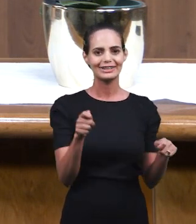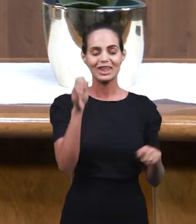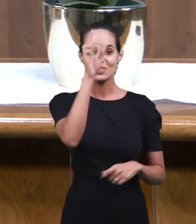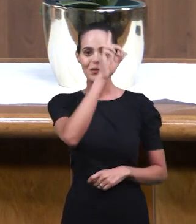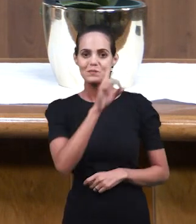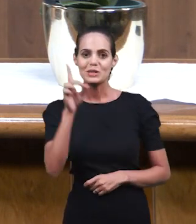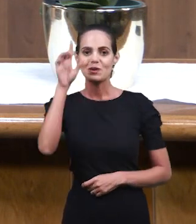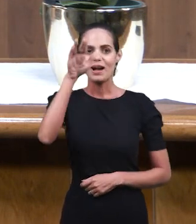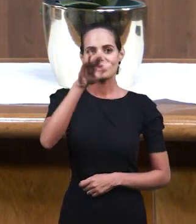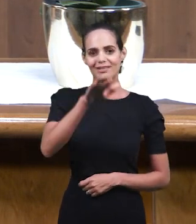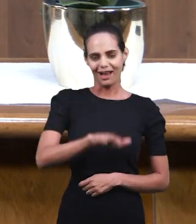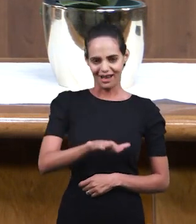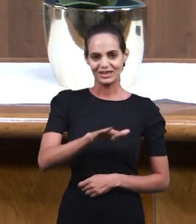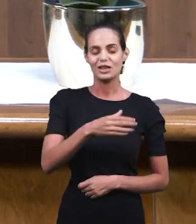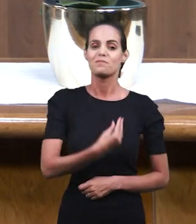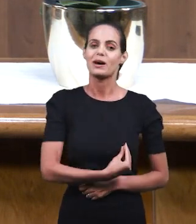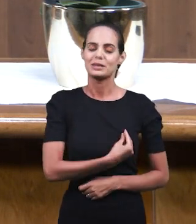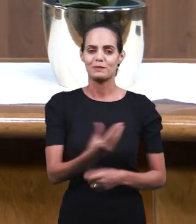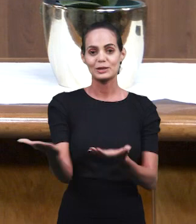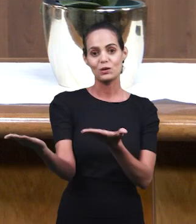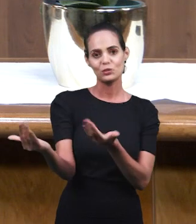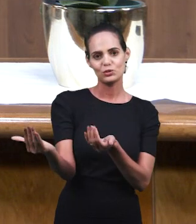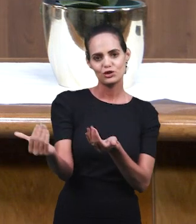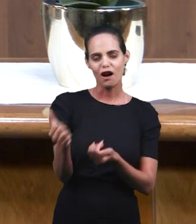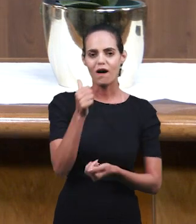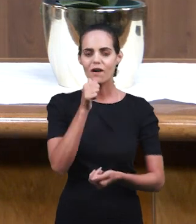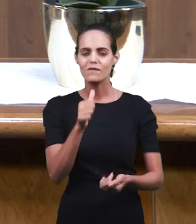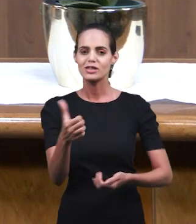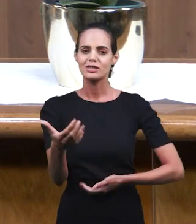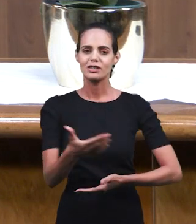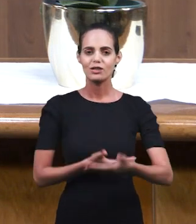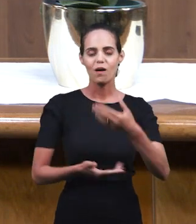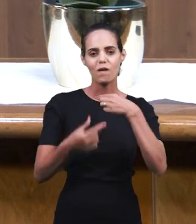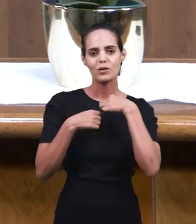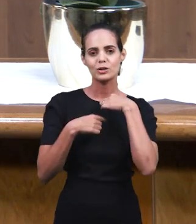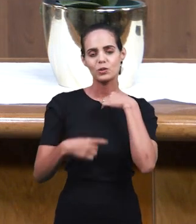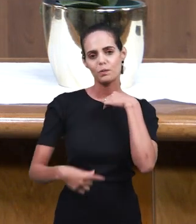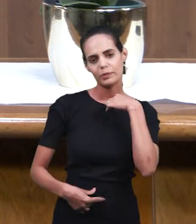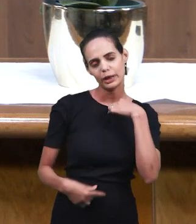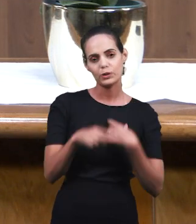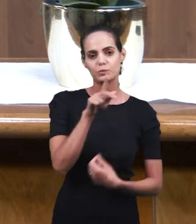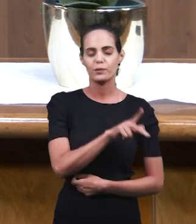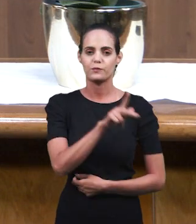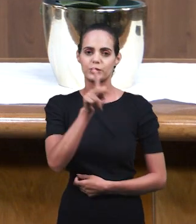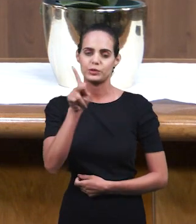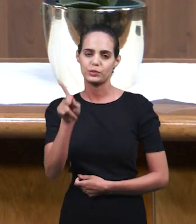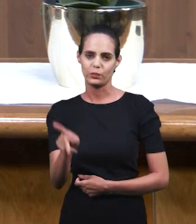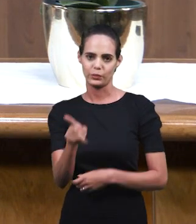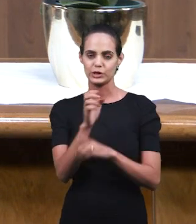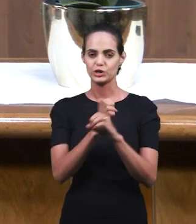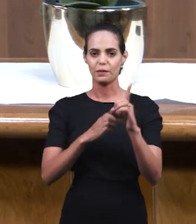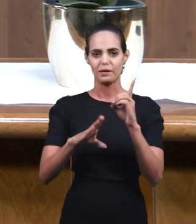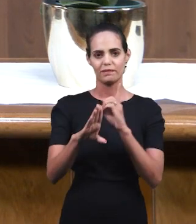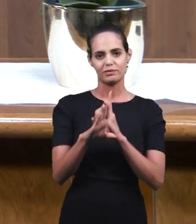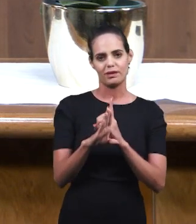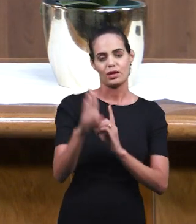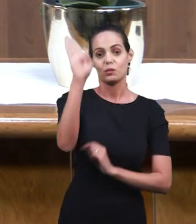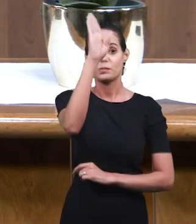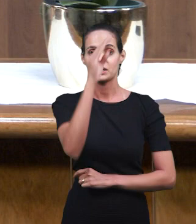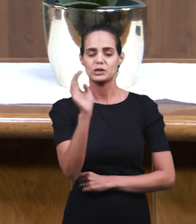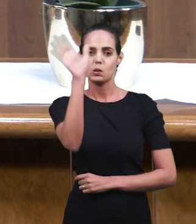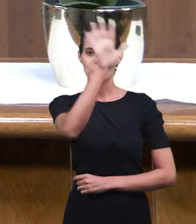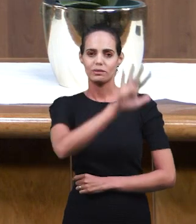à tarde, com a participação dos jovens, das senhoras, obreiros, professoras de escola dominical do Brasil